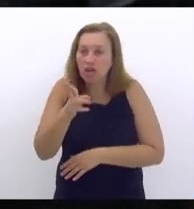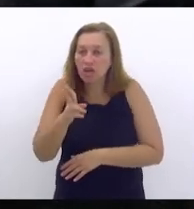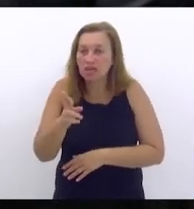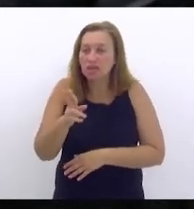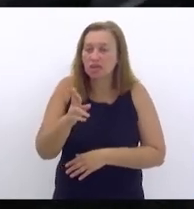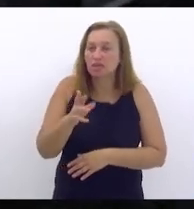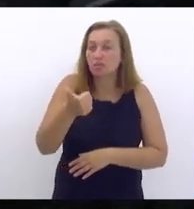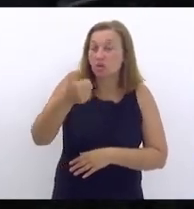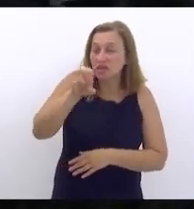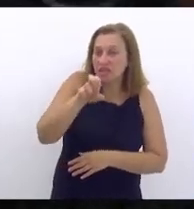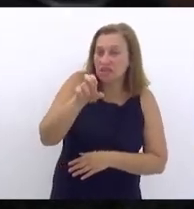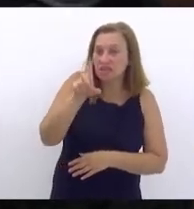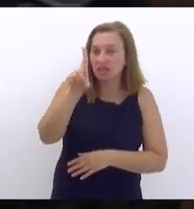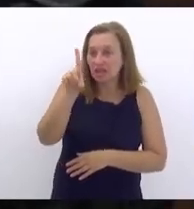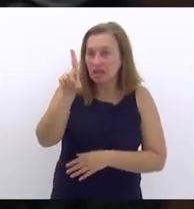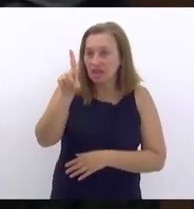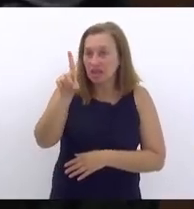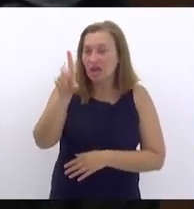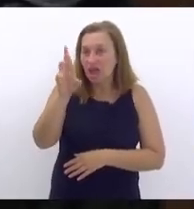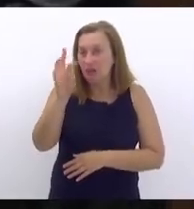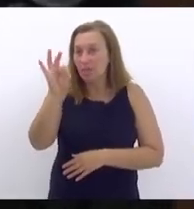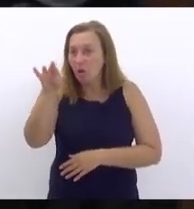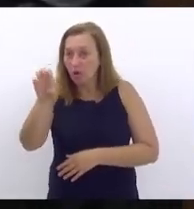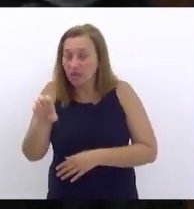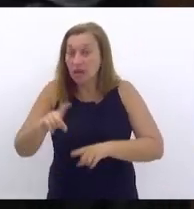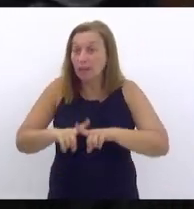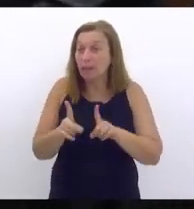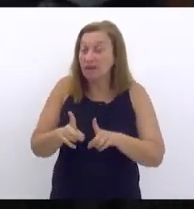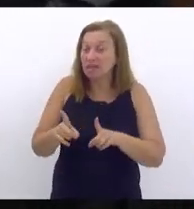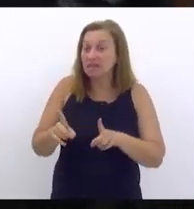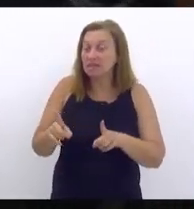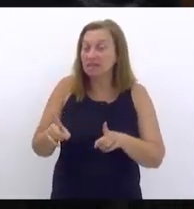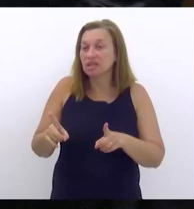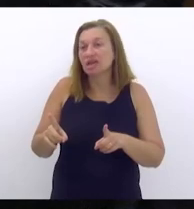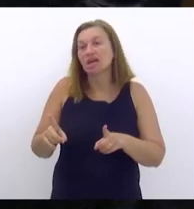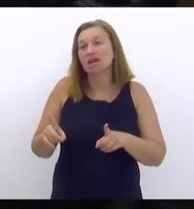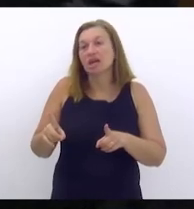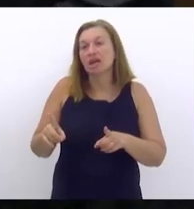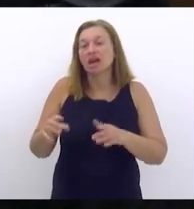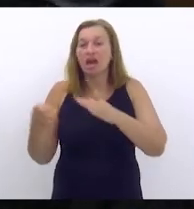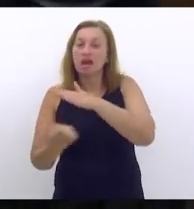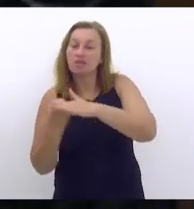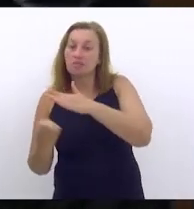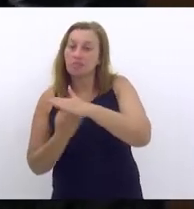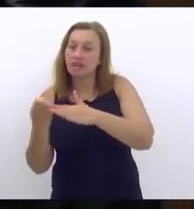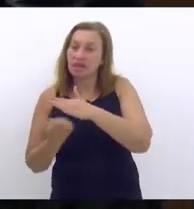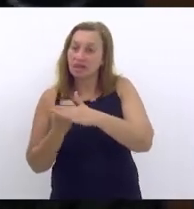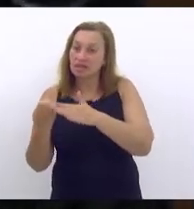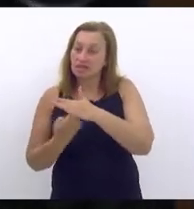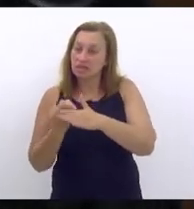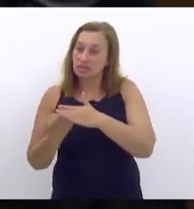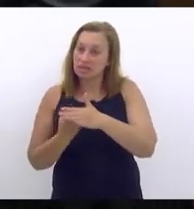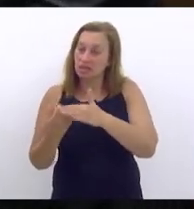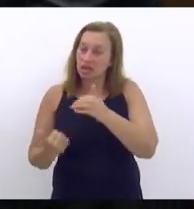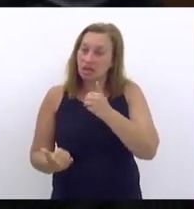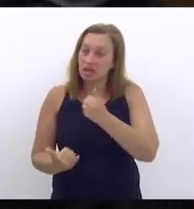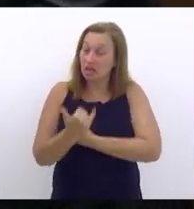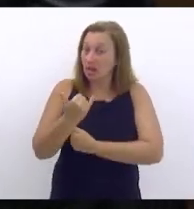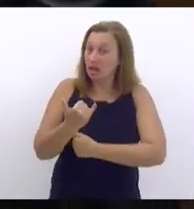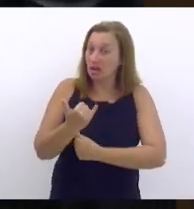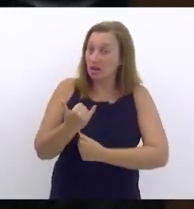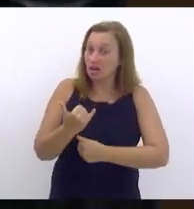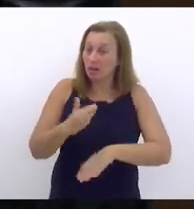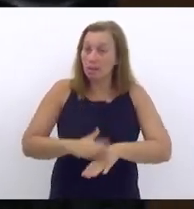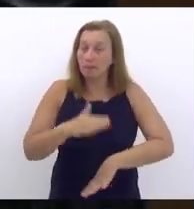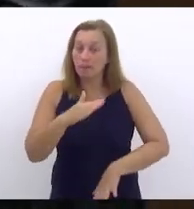reboques. Mas ela burla, a empresa burla para colocar mais reboques na rua. Esse contrato fala,